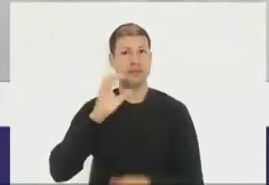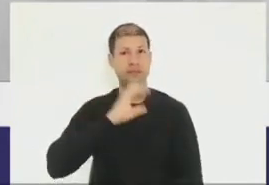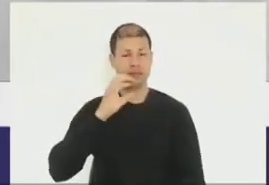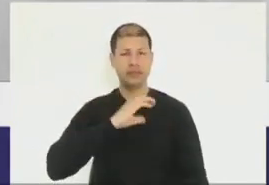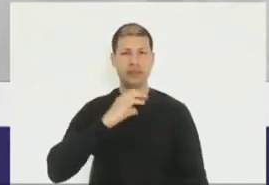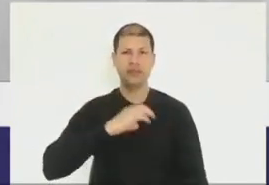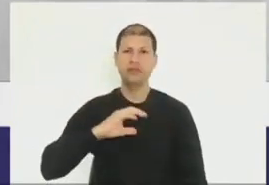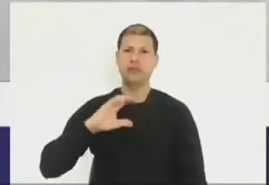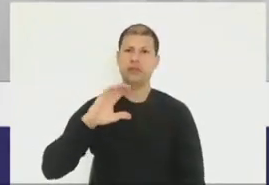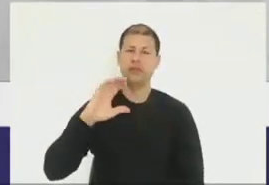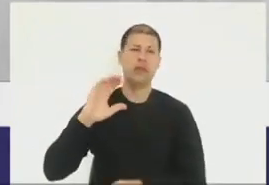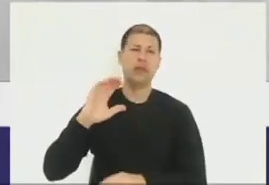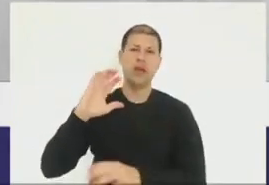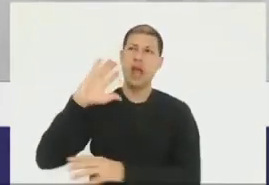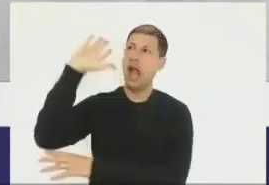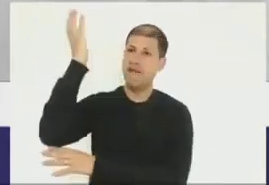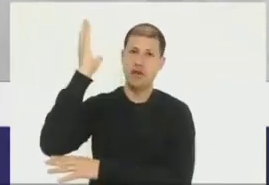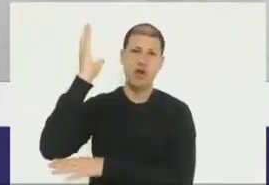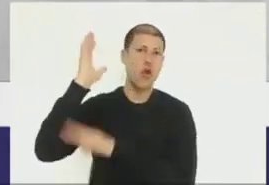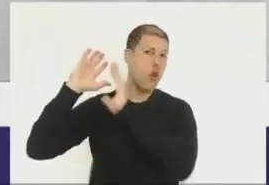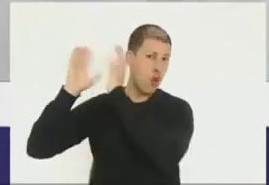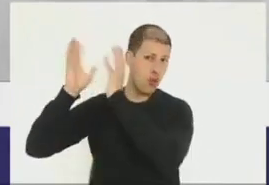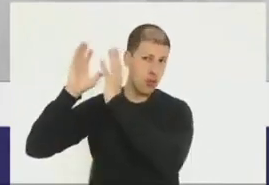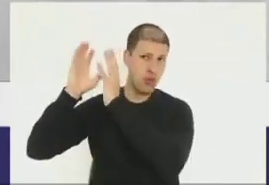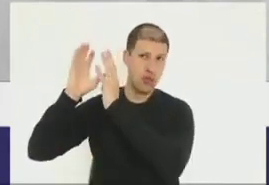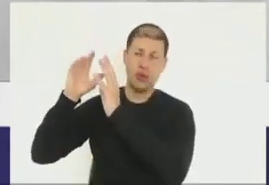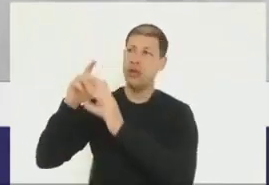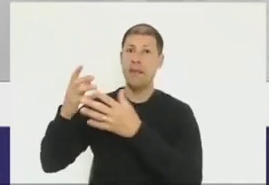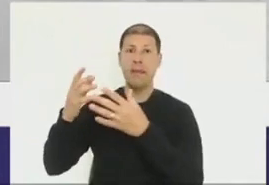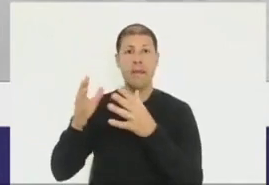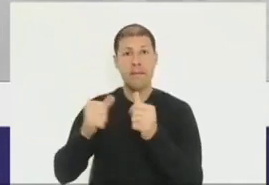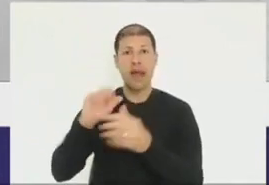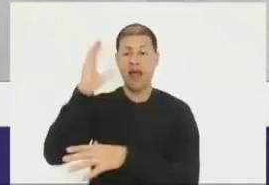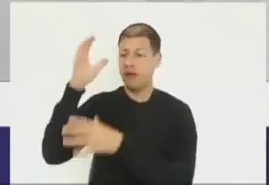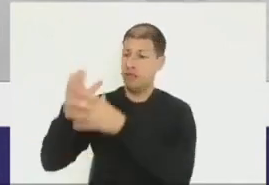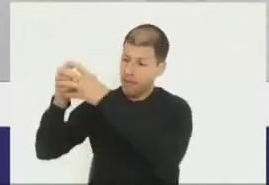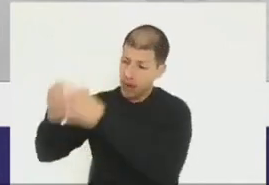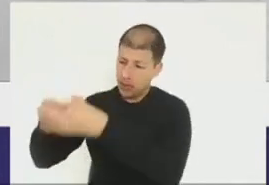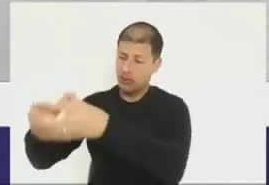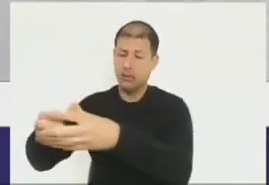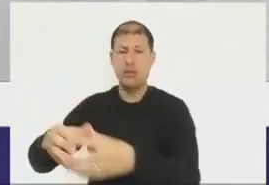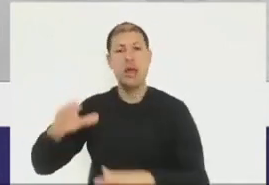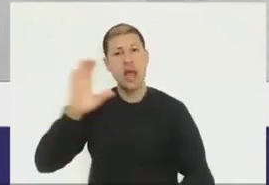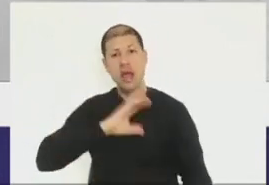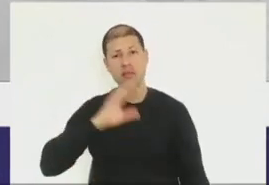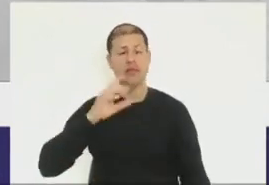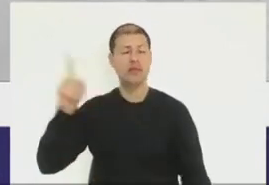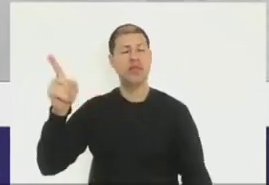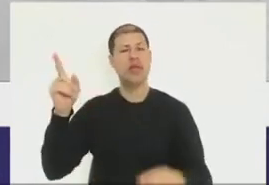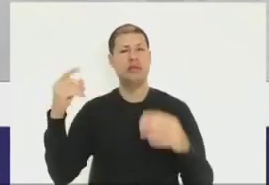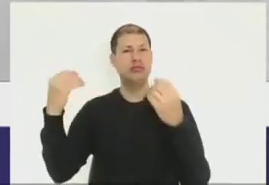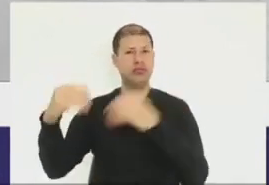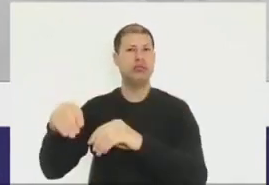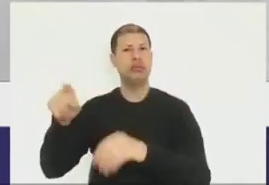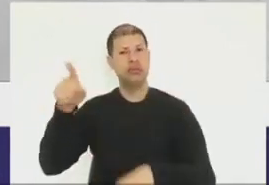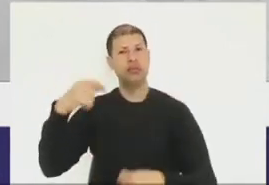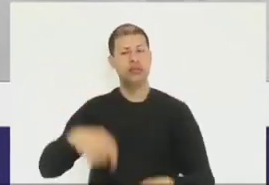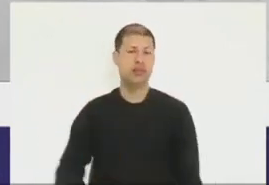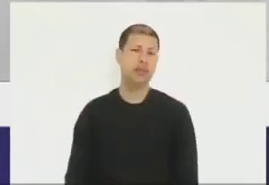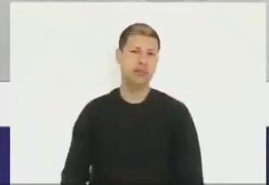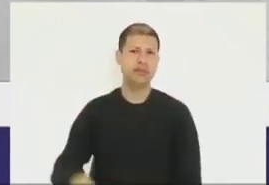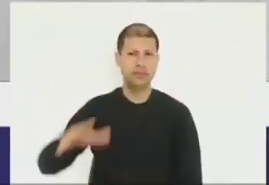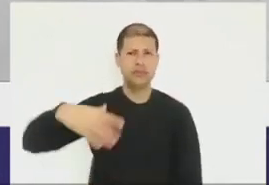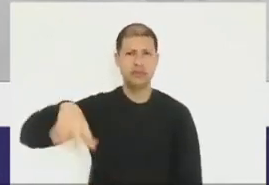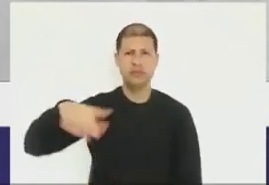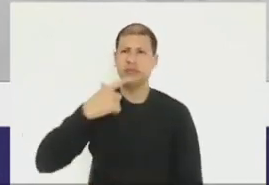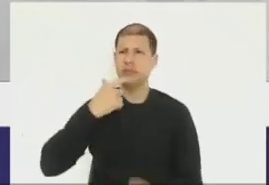coqueiros que foram comprados lá no bairro e vai ser colocado no setor da orla